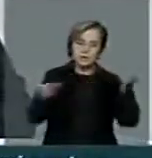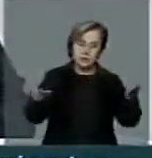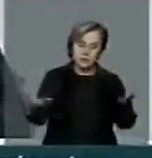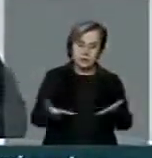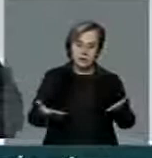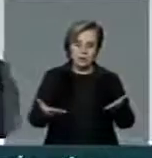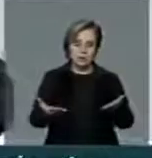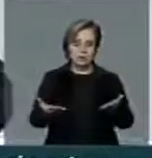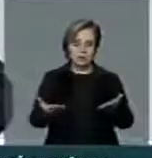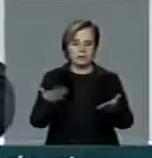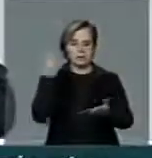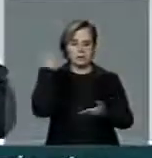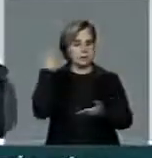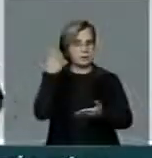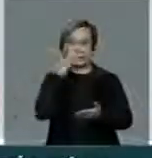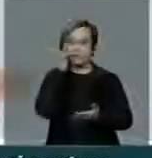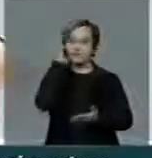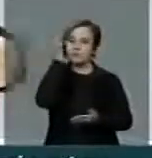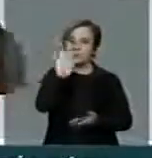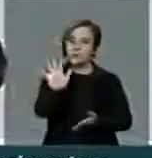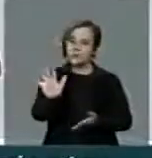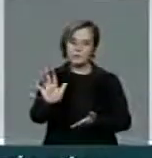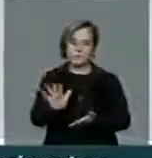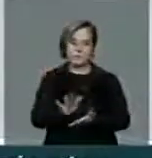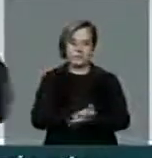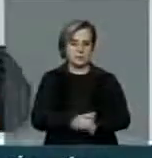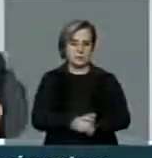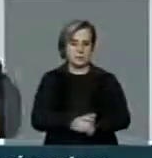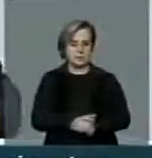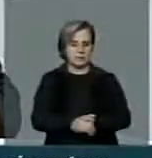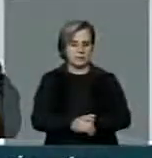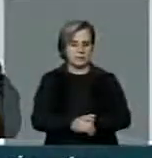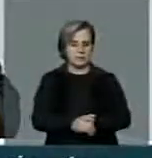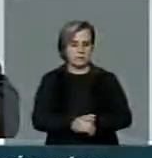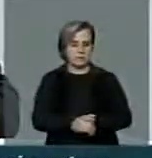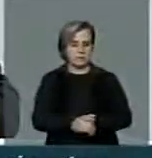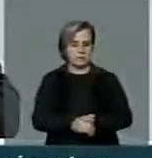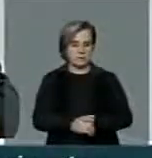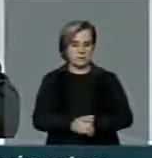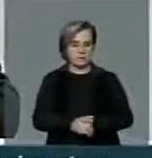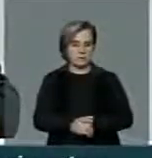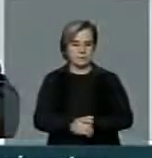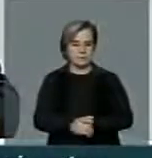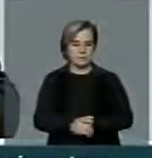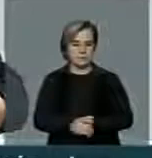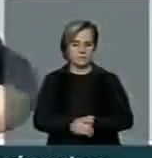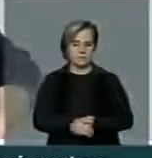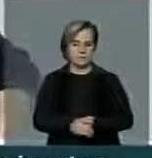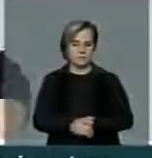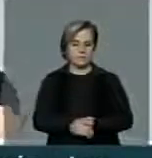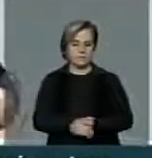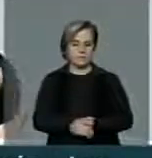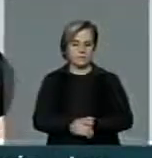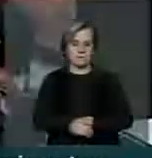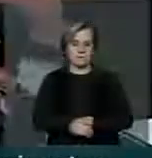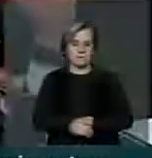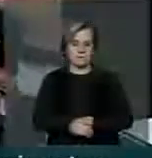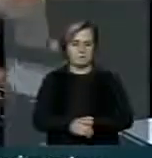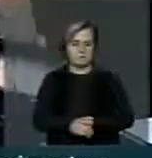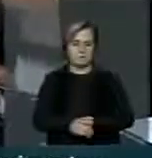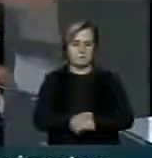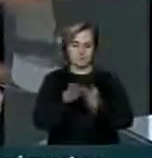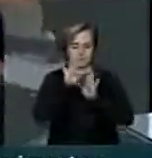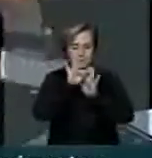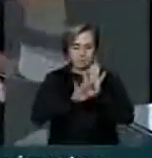passado. Tá? Eu gostaria só da explicação jurídica da ministra, sabe o que é isso? Isso é importante para nós. O texto da